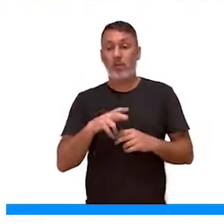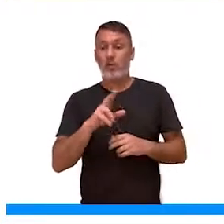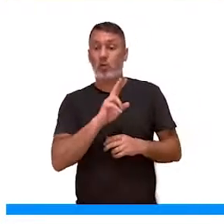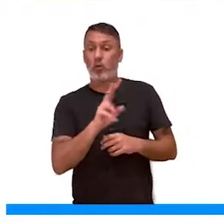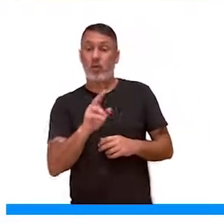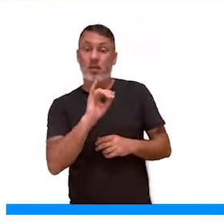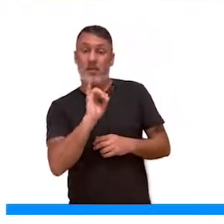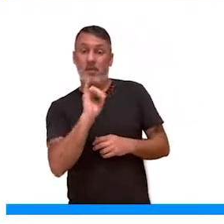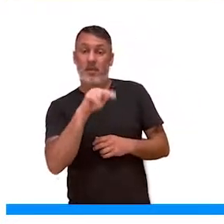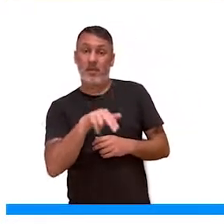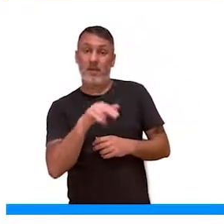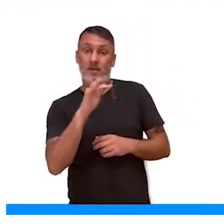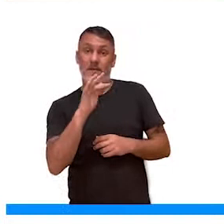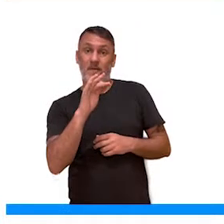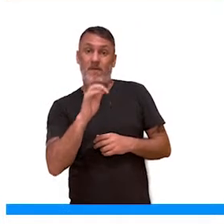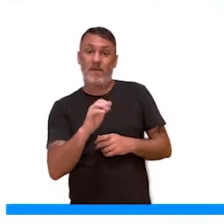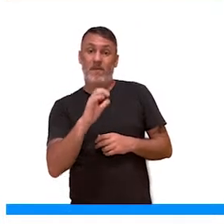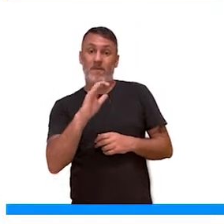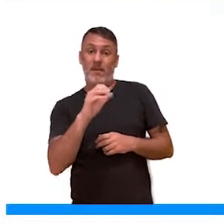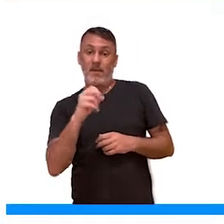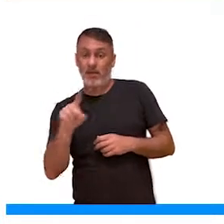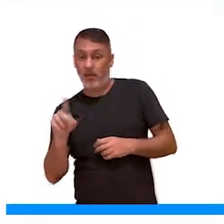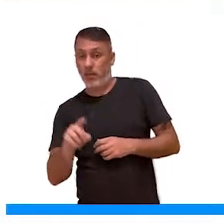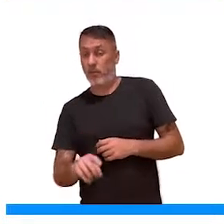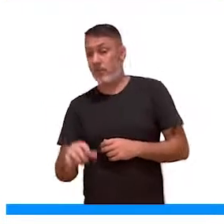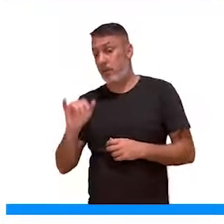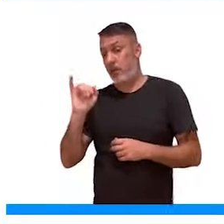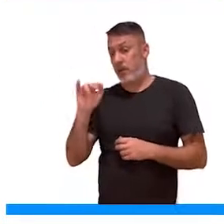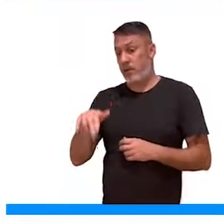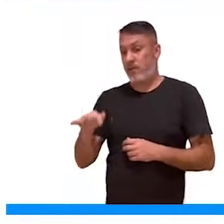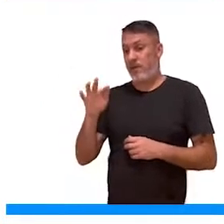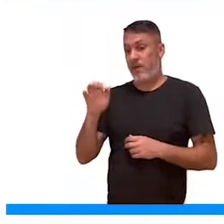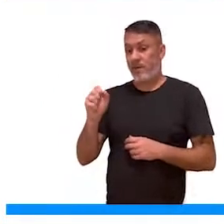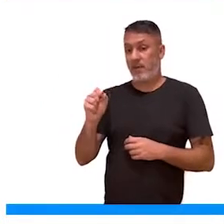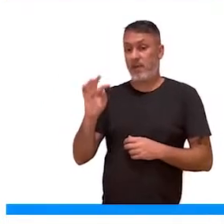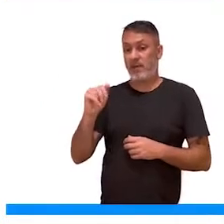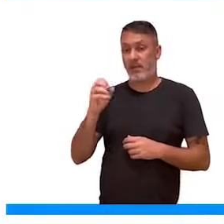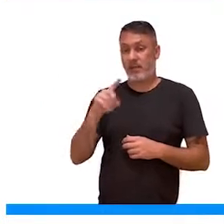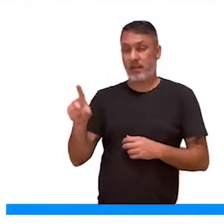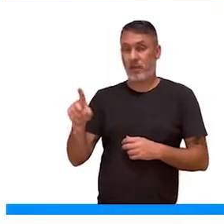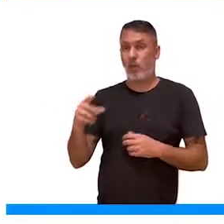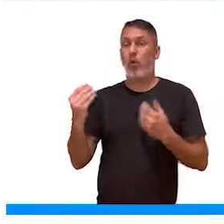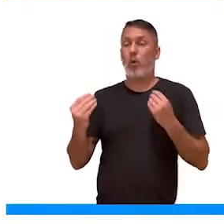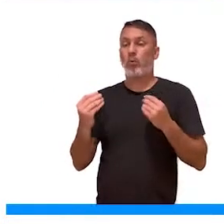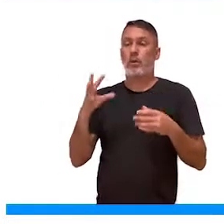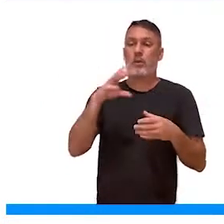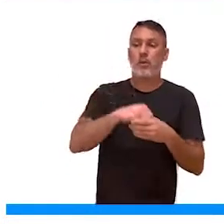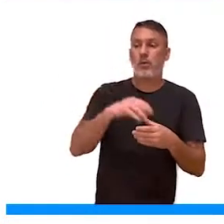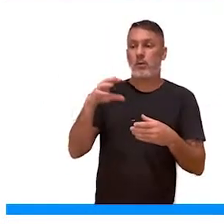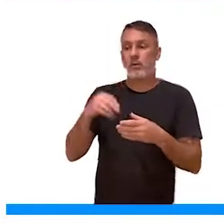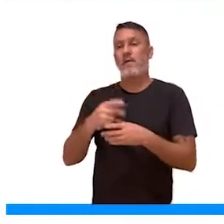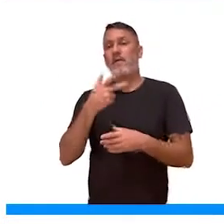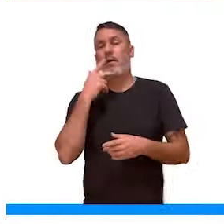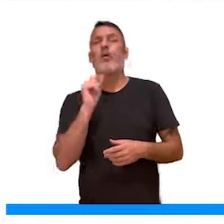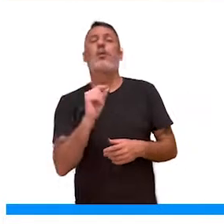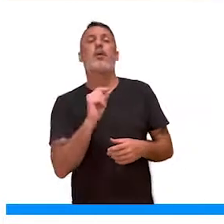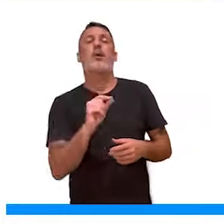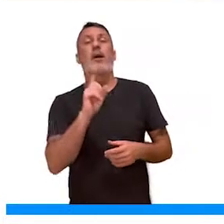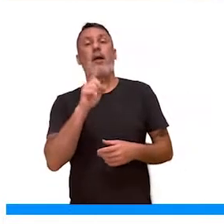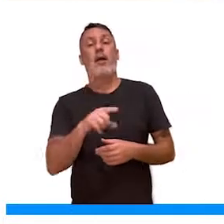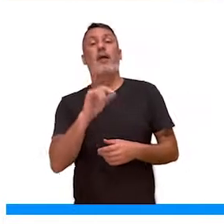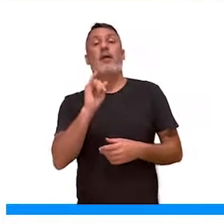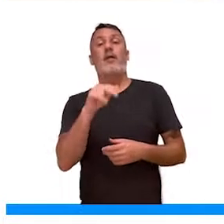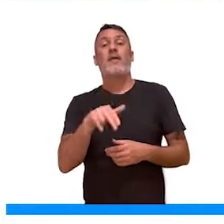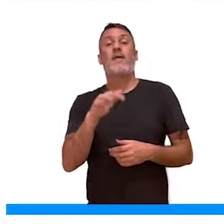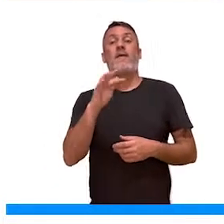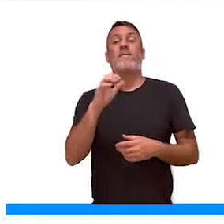com infestação. O que significa isso? Quando o parasita ele é unicelular e se instala no hospedeiro, a gente fala que